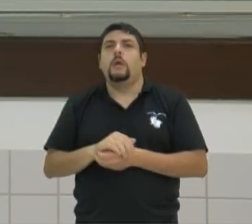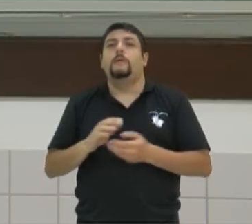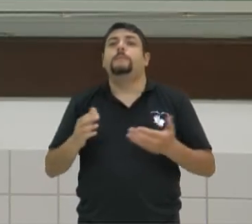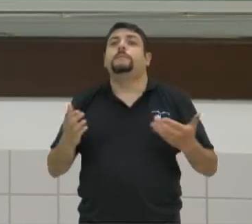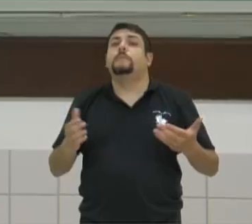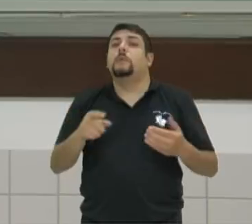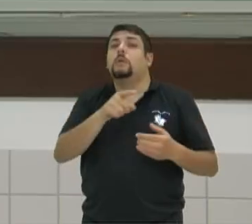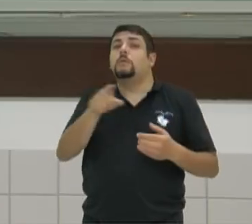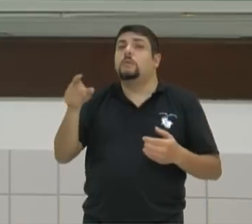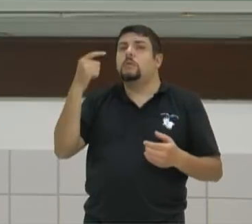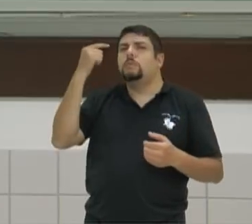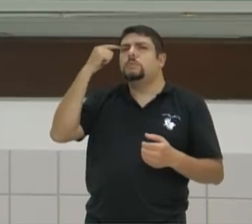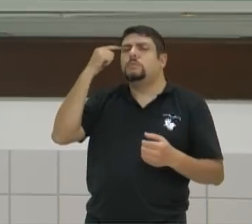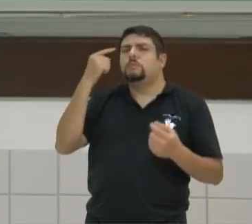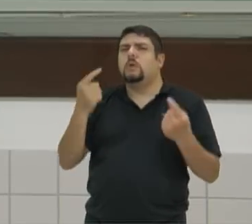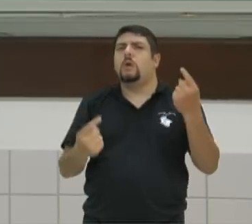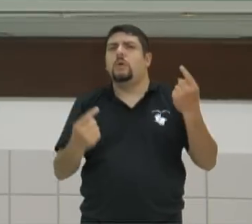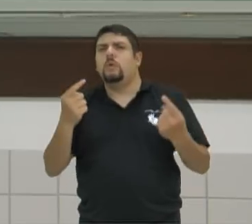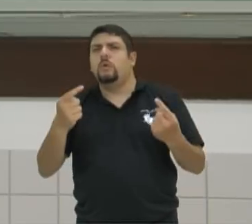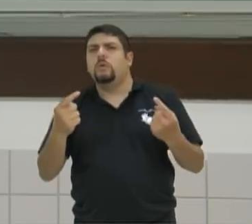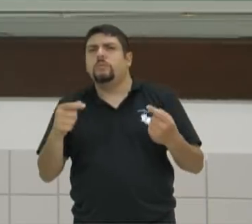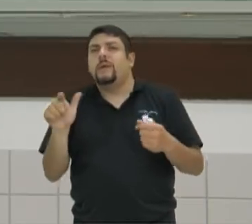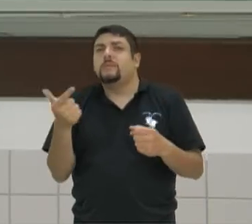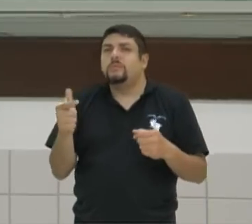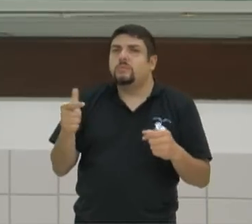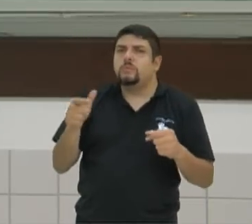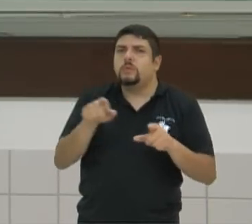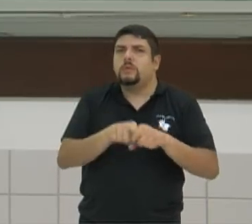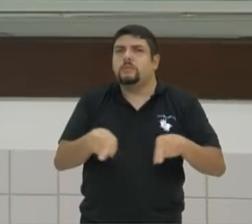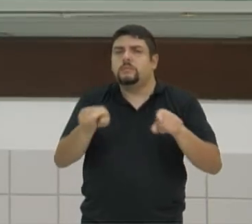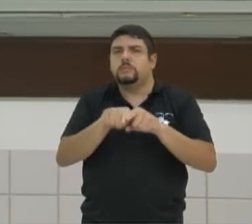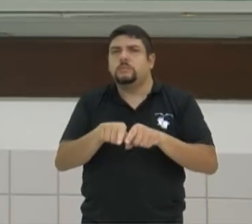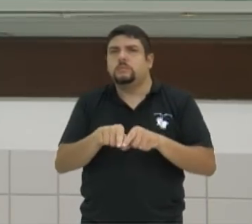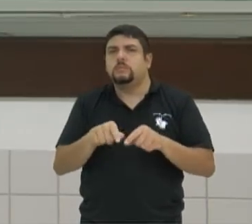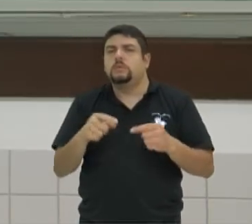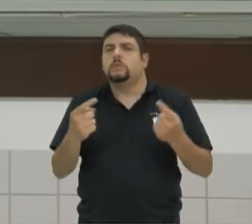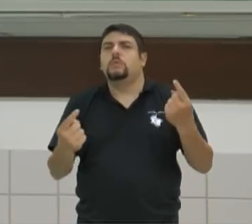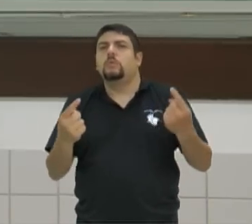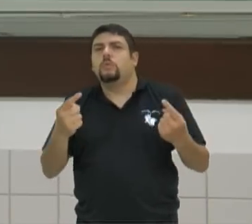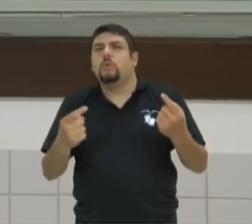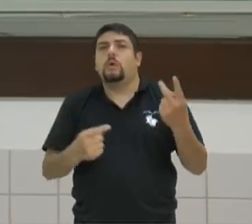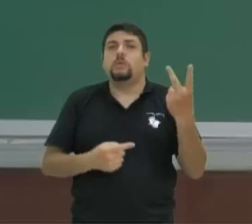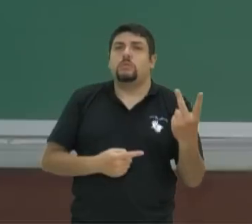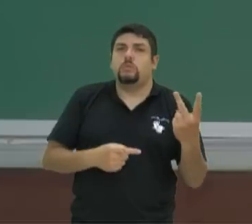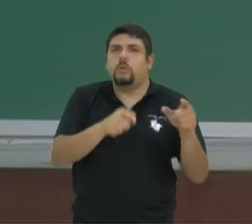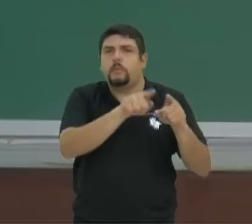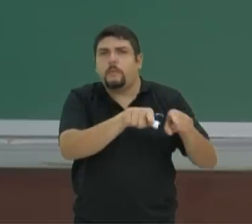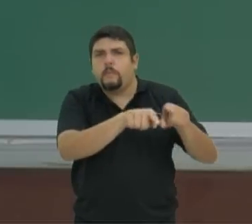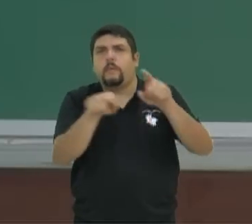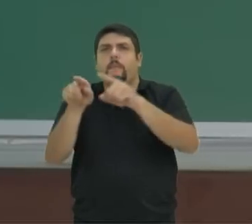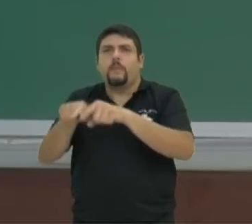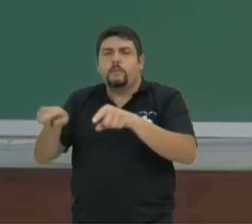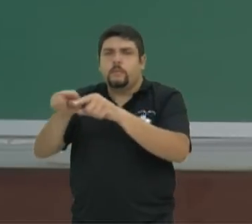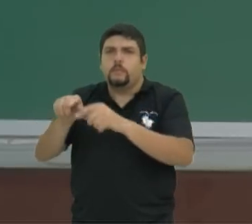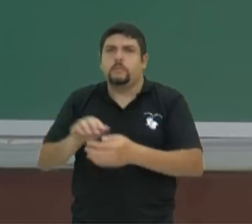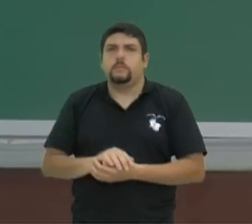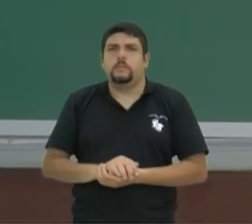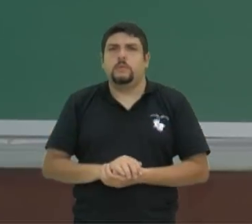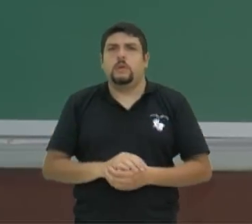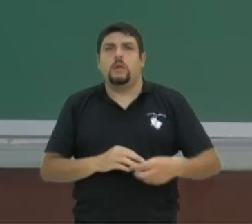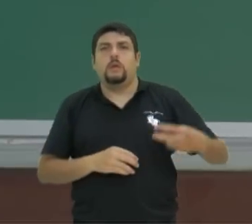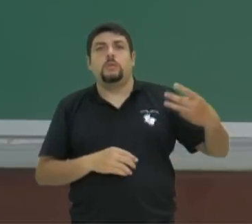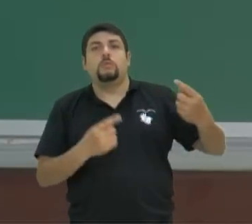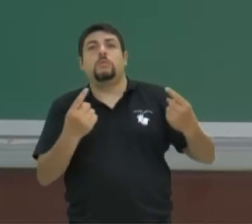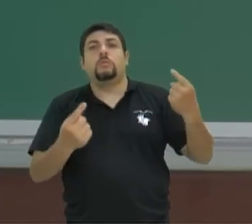já vá pensando, quem que é modal, quem que é unimodal, quem que é bimodal e quem que é multimodal. Olha lá. A primeira sequência é 1,